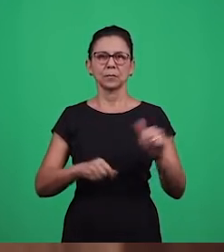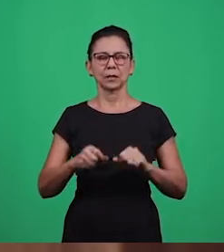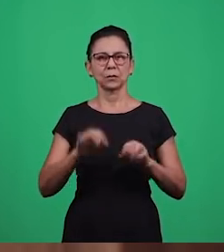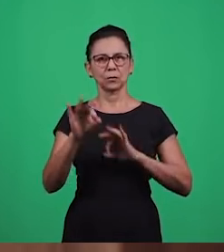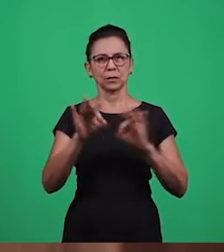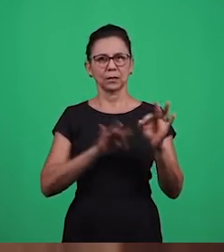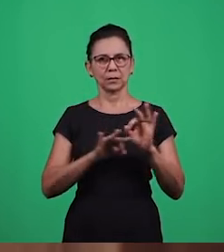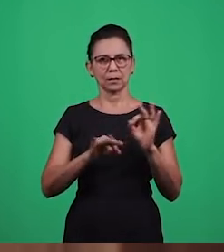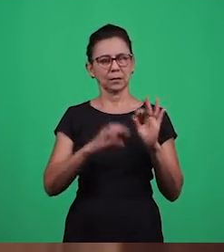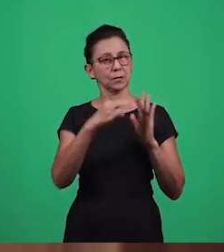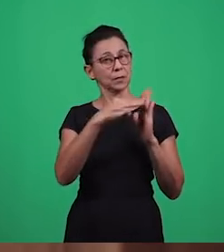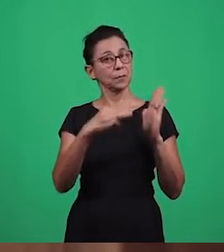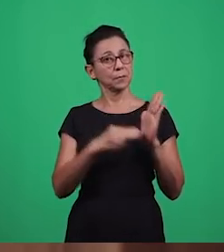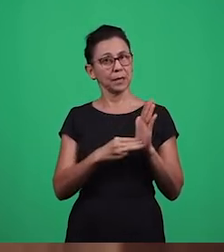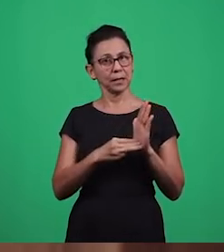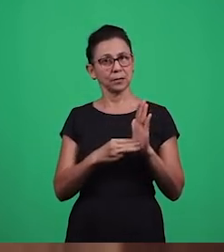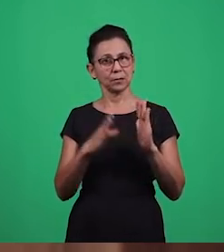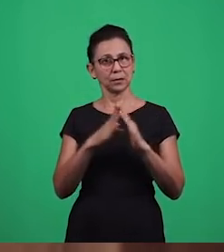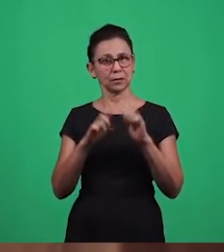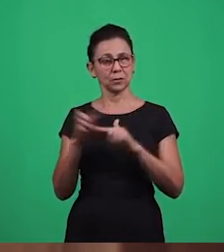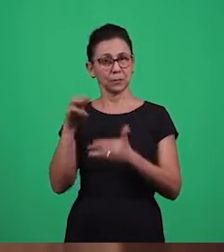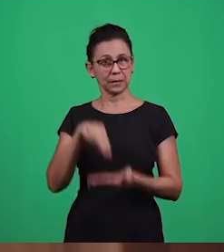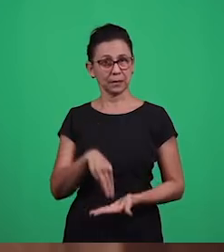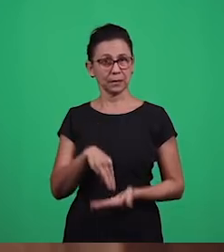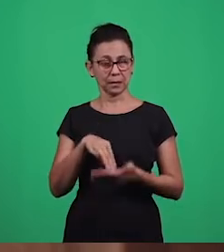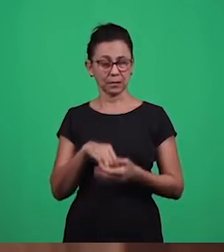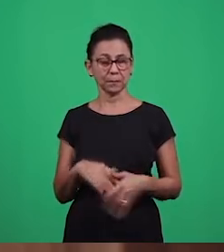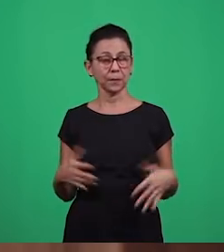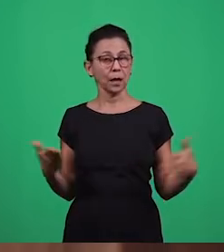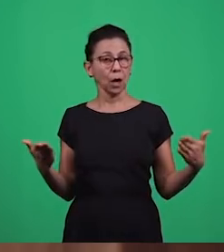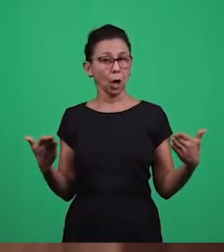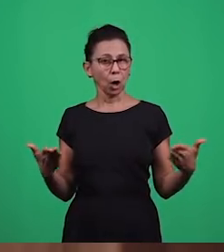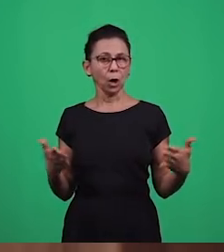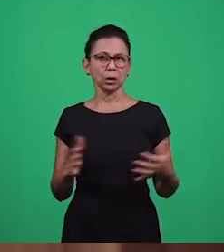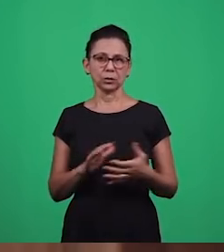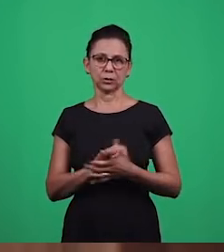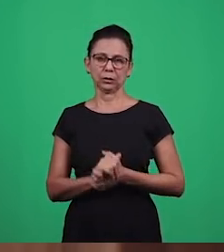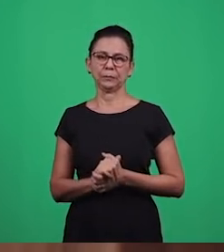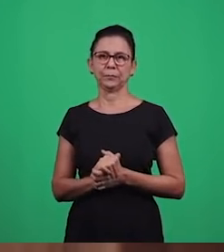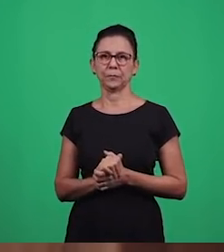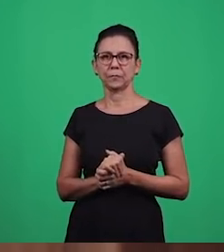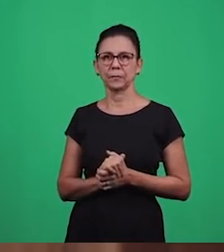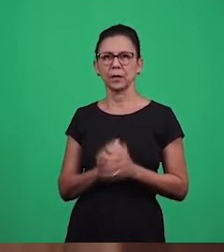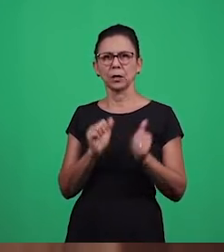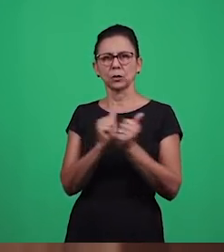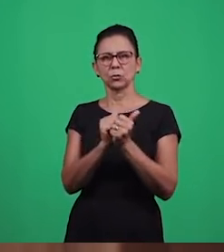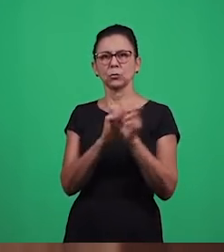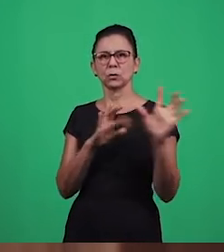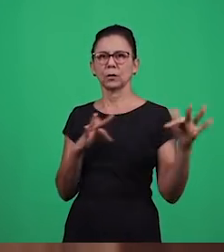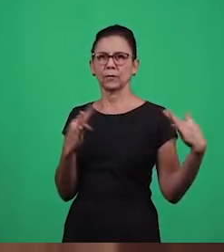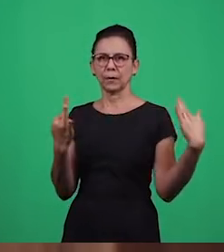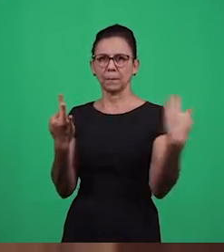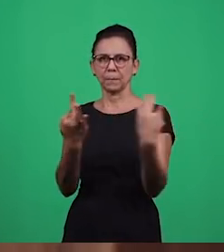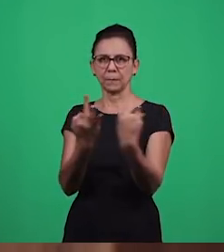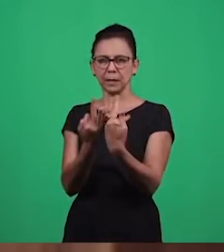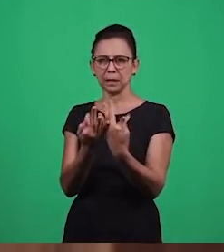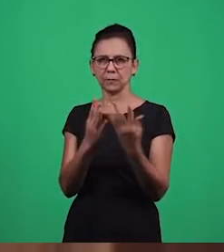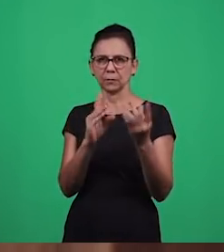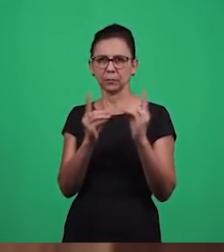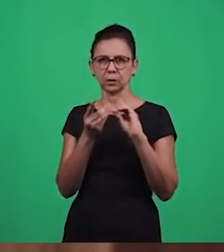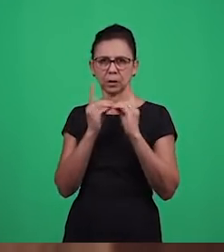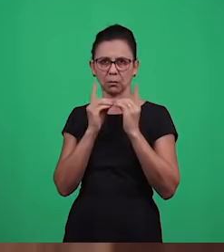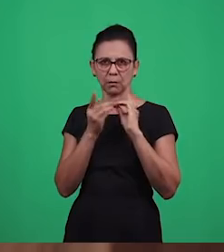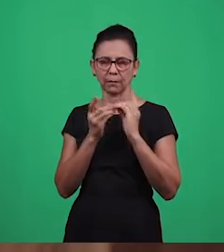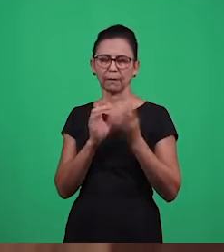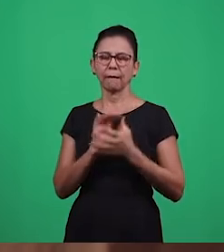Cristã Maranata. Neste episódio, vamos dialogar com as famílias sobre o